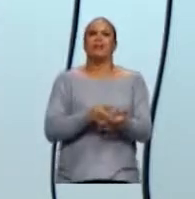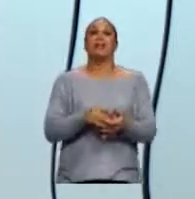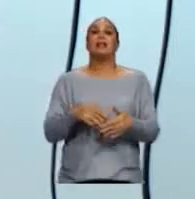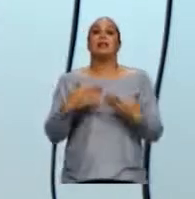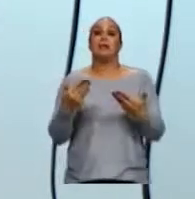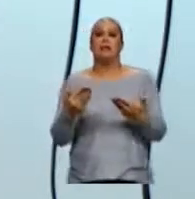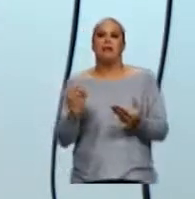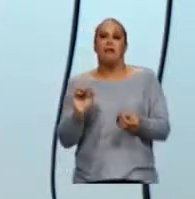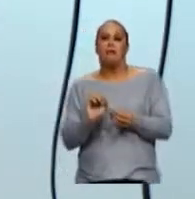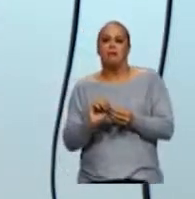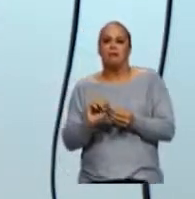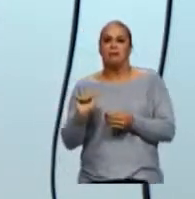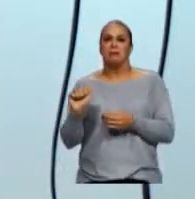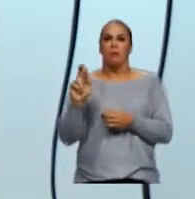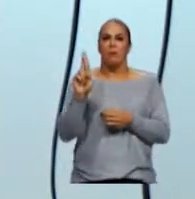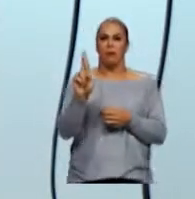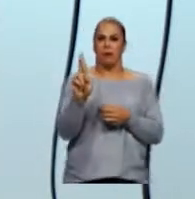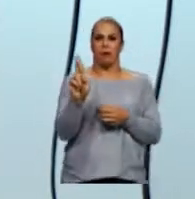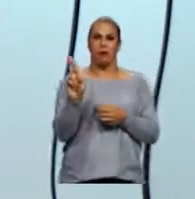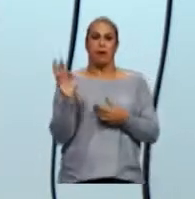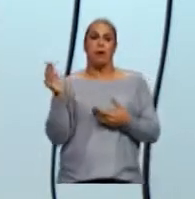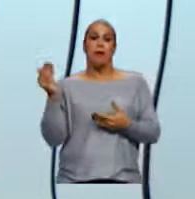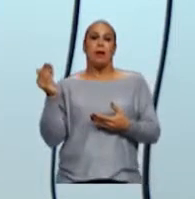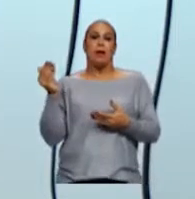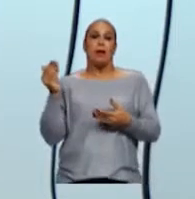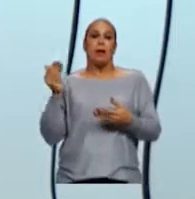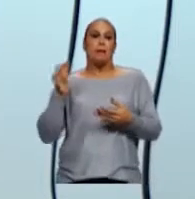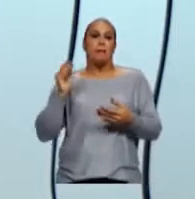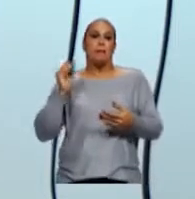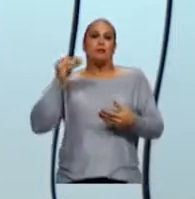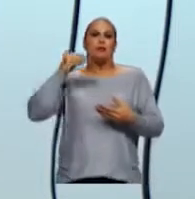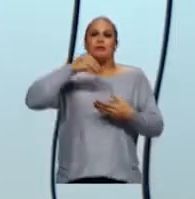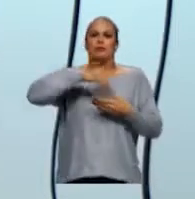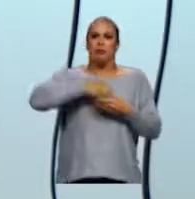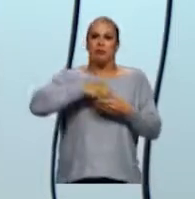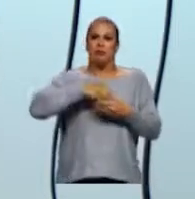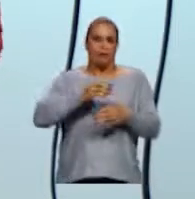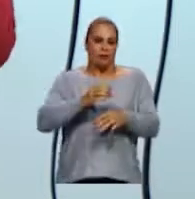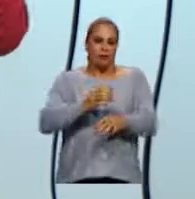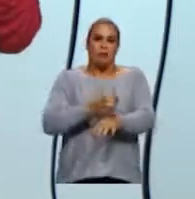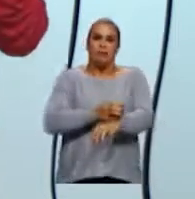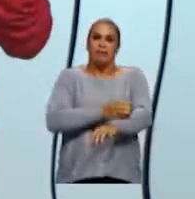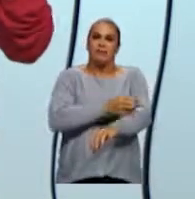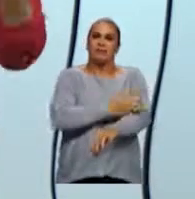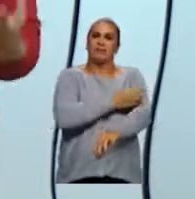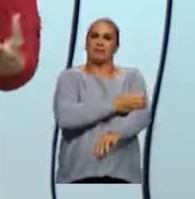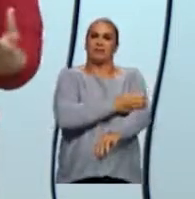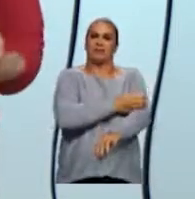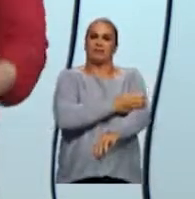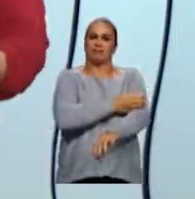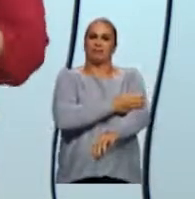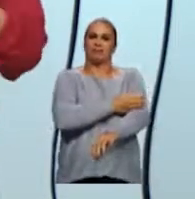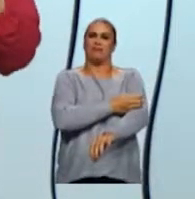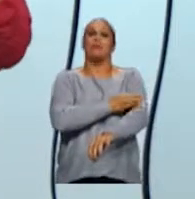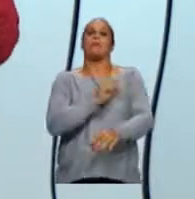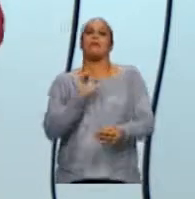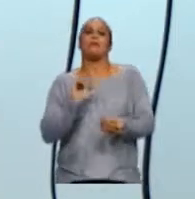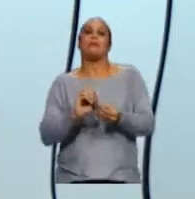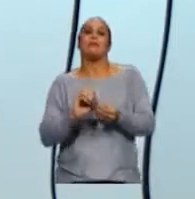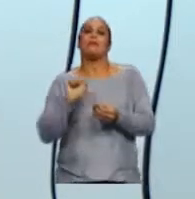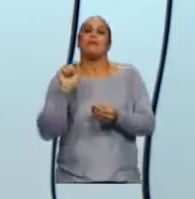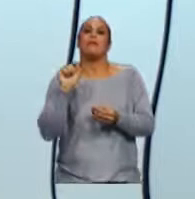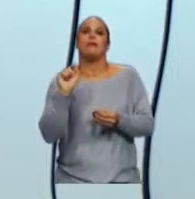esse ar chegue até as nossas células para ocorrer o quê? A combustão, para ocorrer